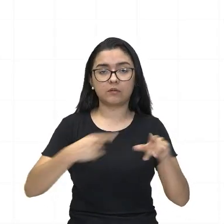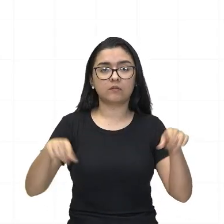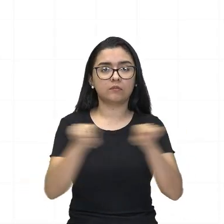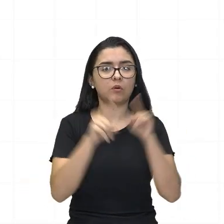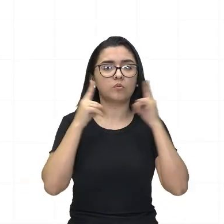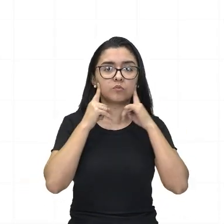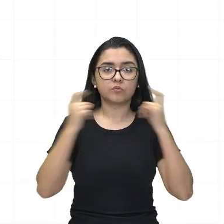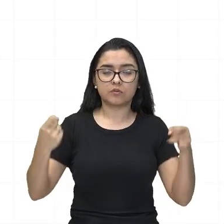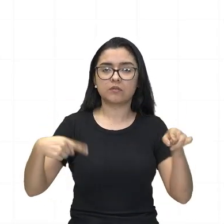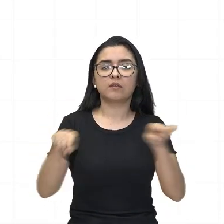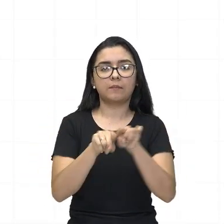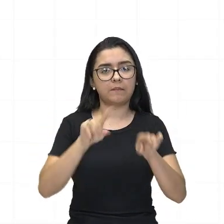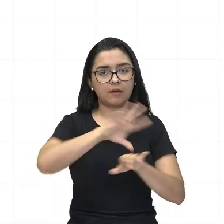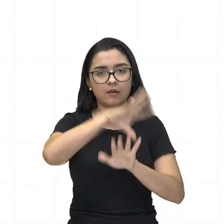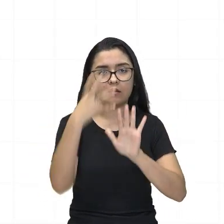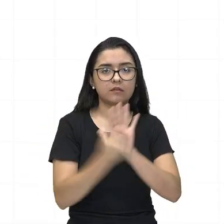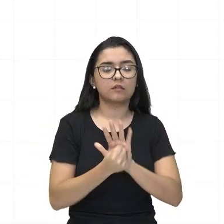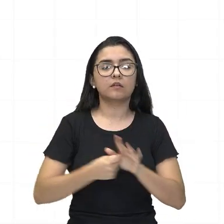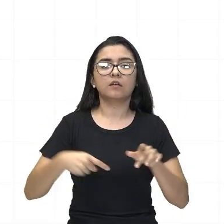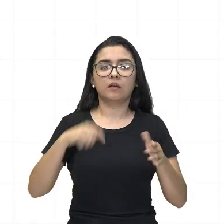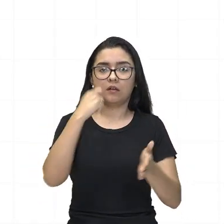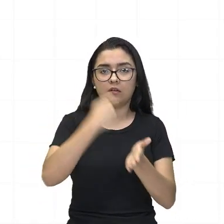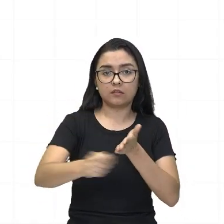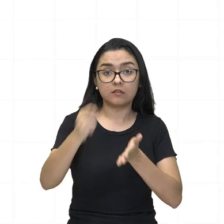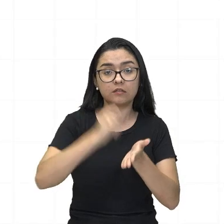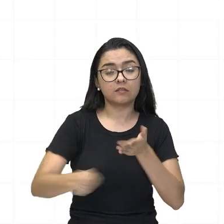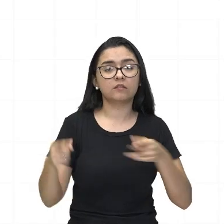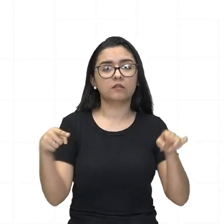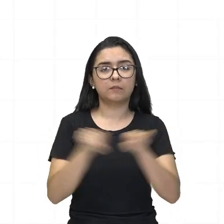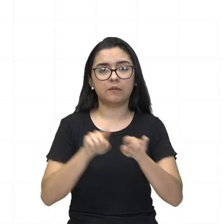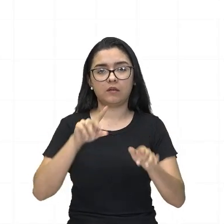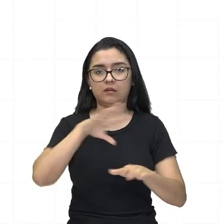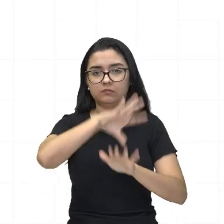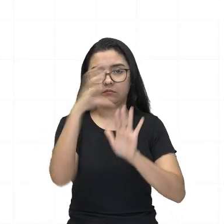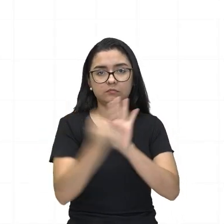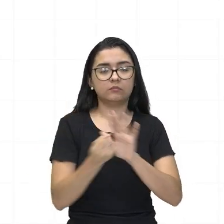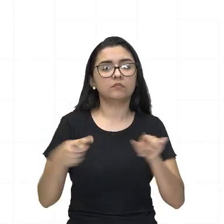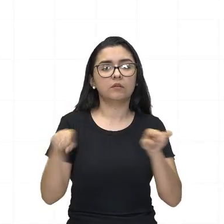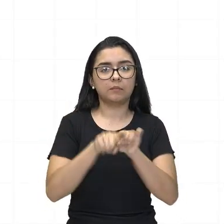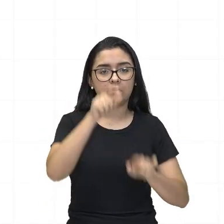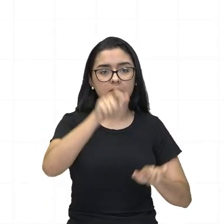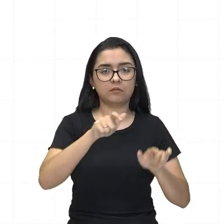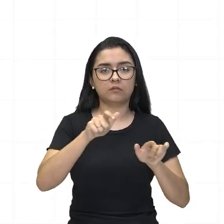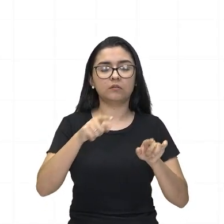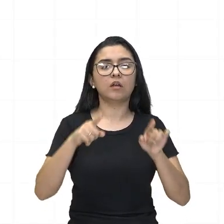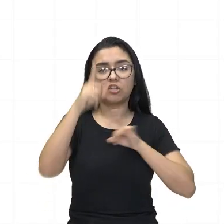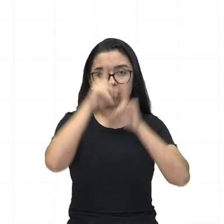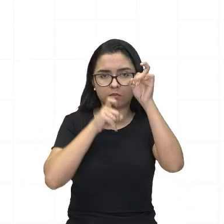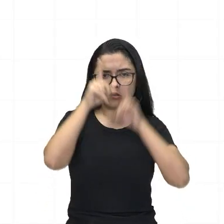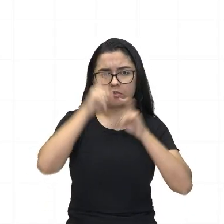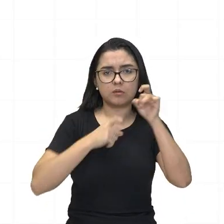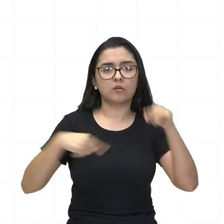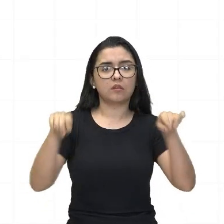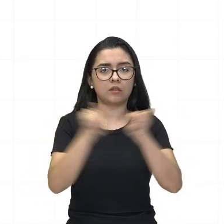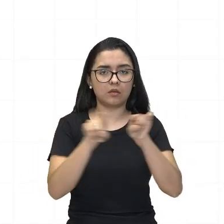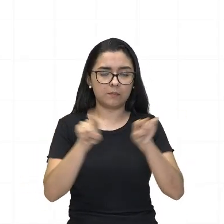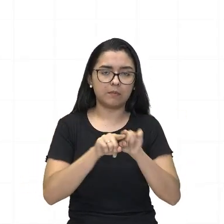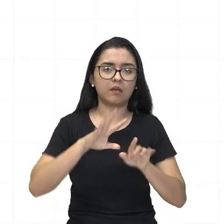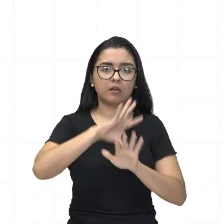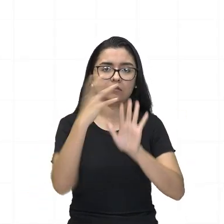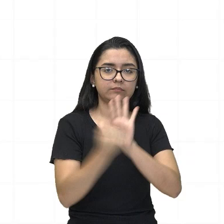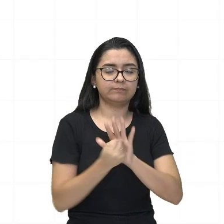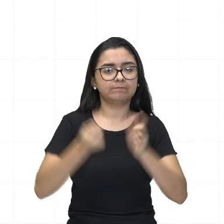sons são símbolos, as escritas são símbolos, as feições do rosto são símbolos. Como